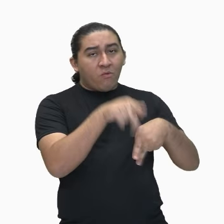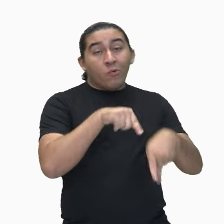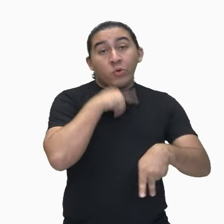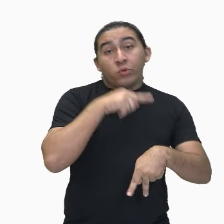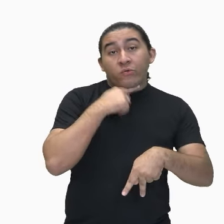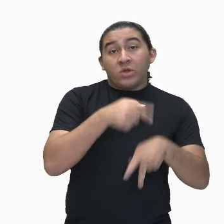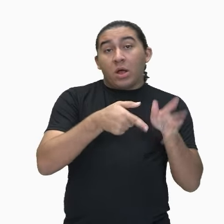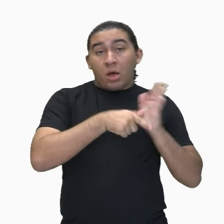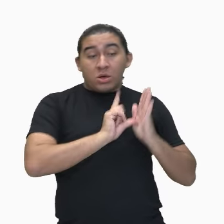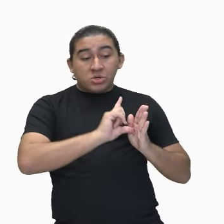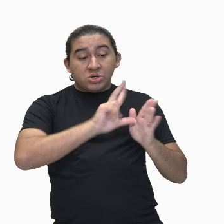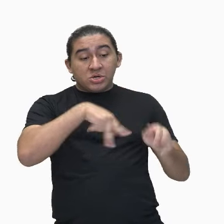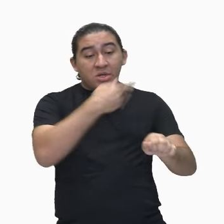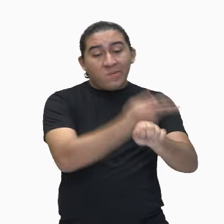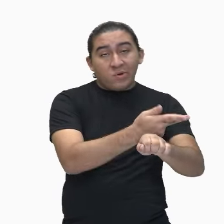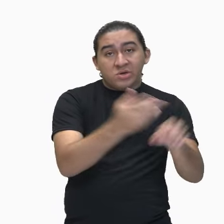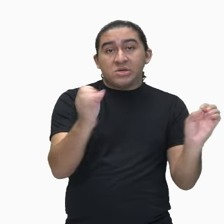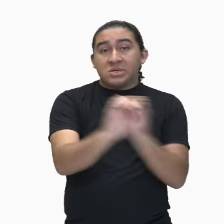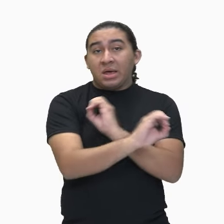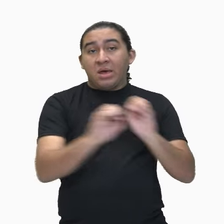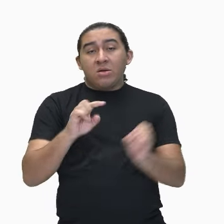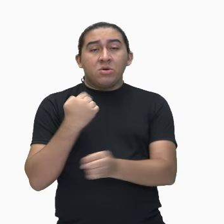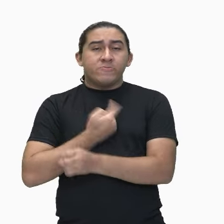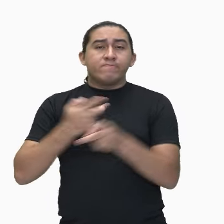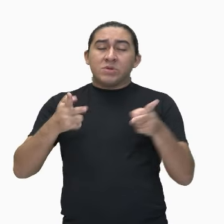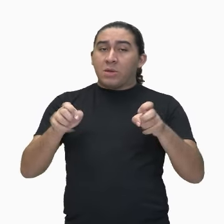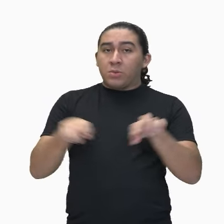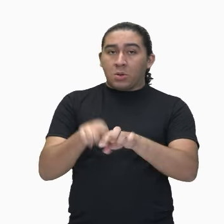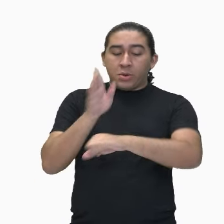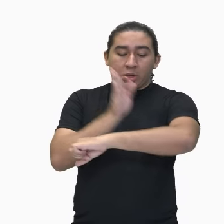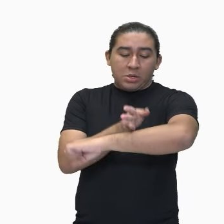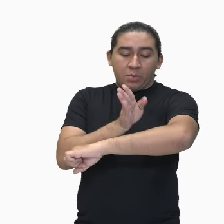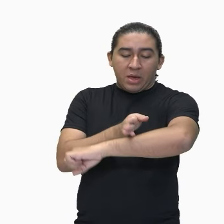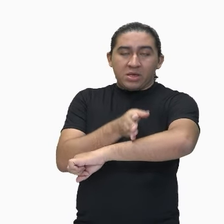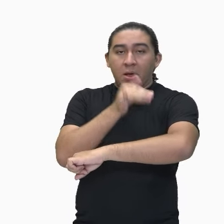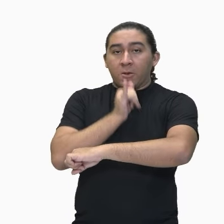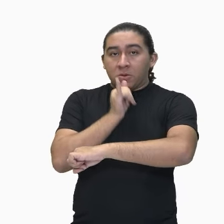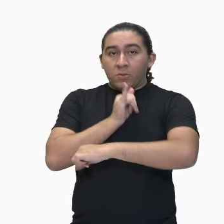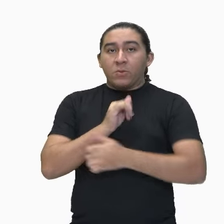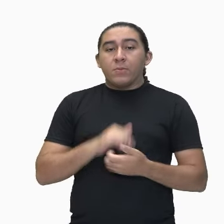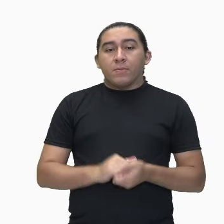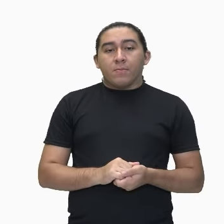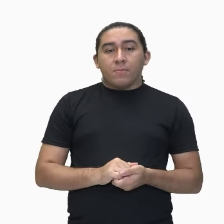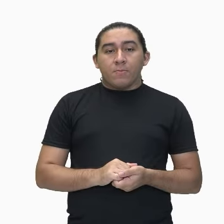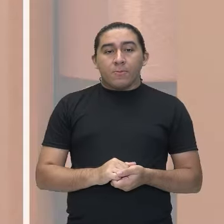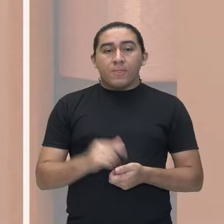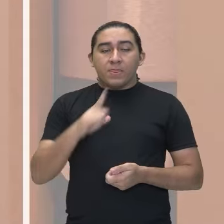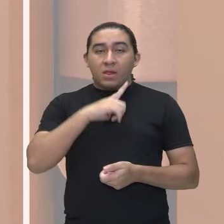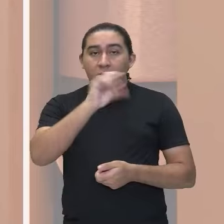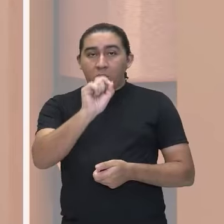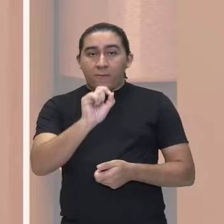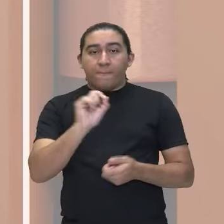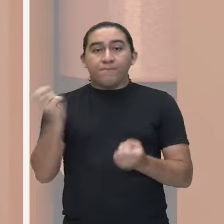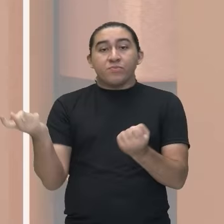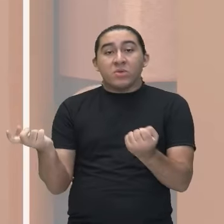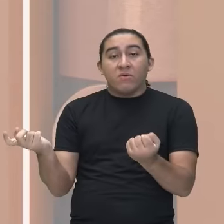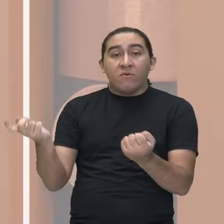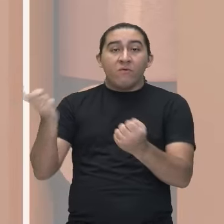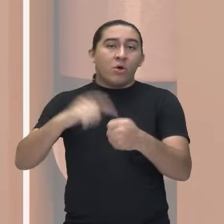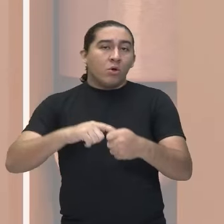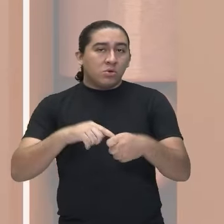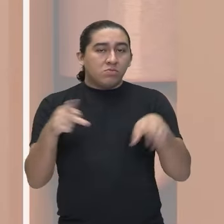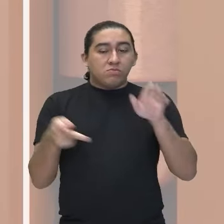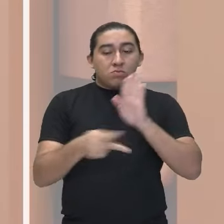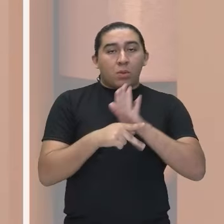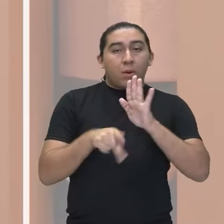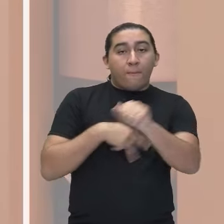antes e nem depois deles. A gente vai ver, por exemplo, na Idade Média, a gente vai ver que há um retorno, né? Uma